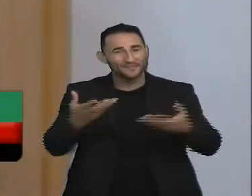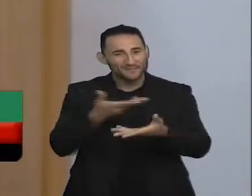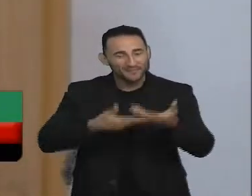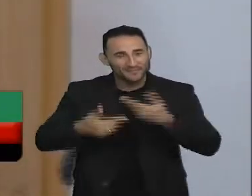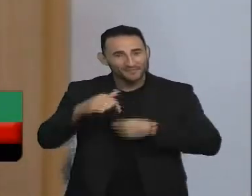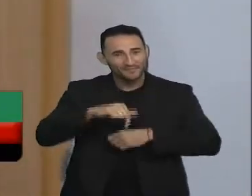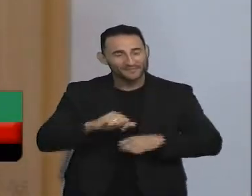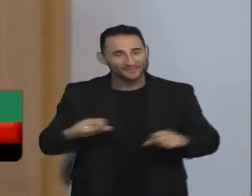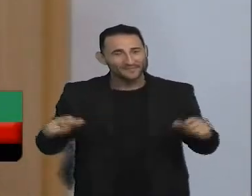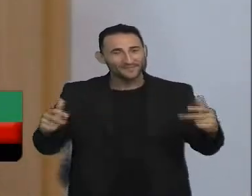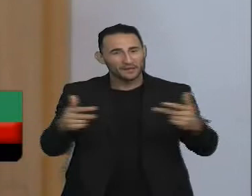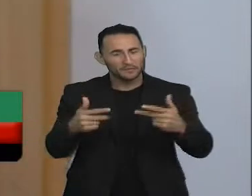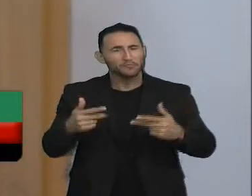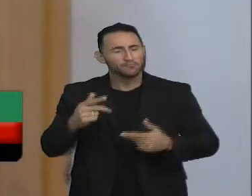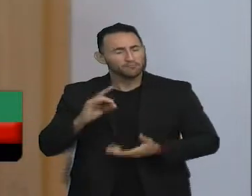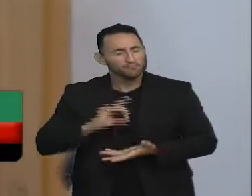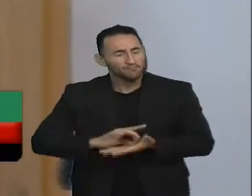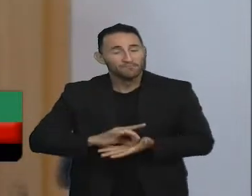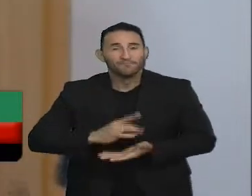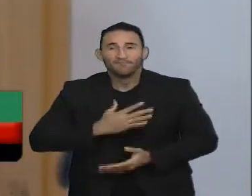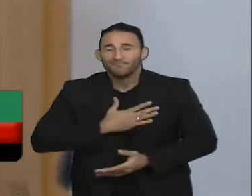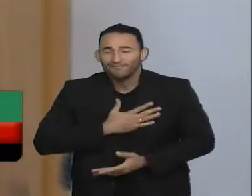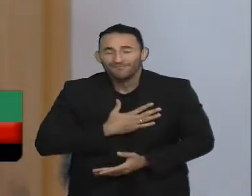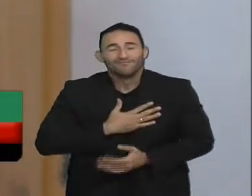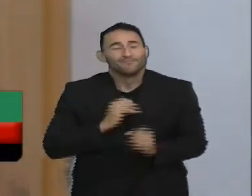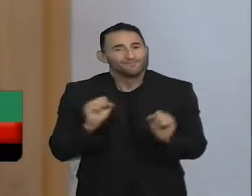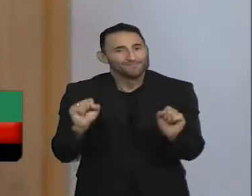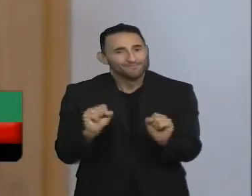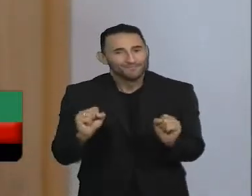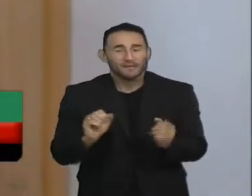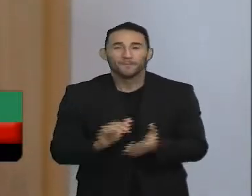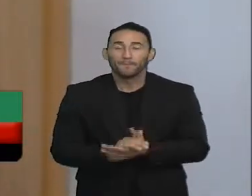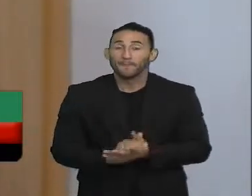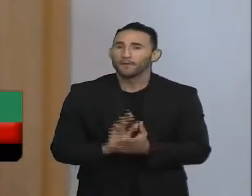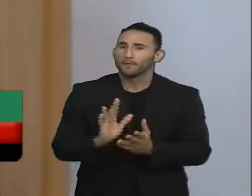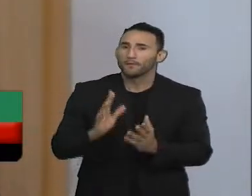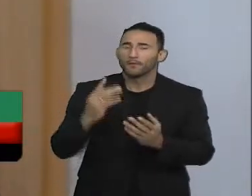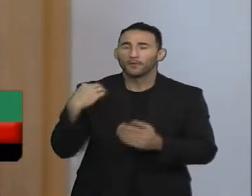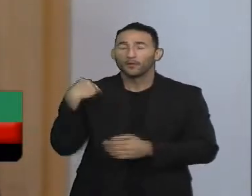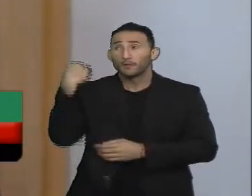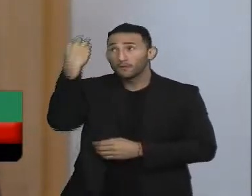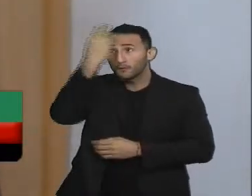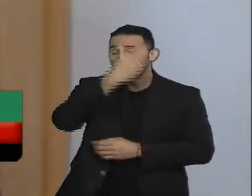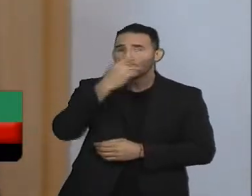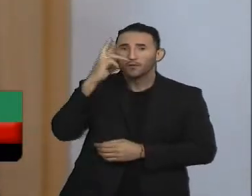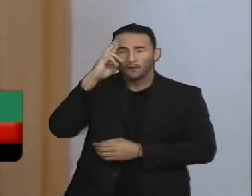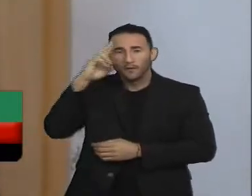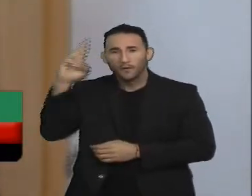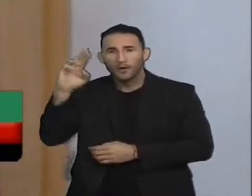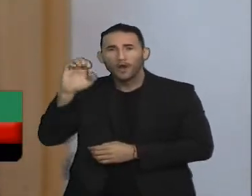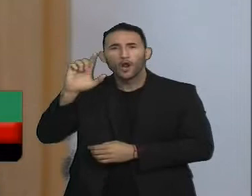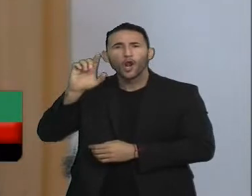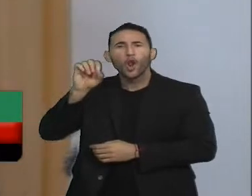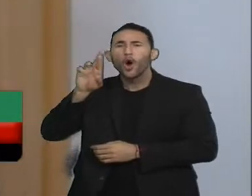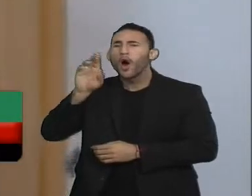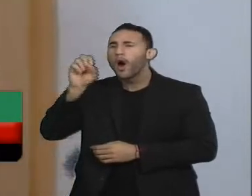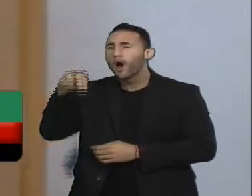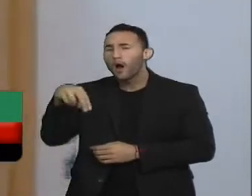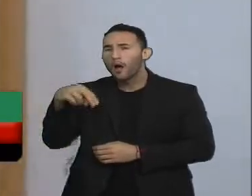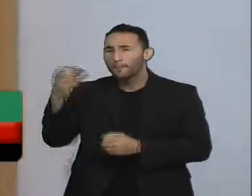casa. Muito gusto, e que Nossa Senhora de Luján abençoe a todos